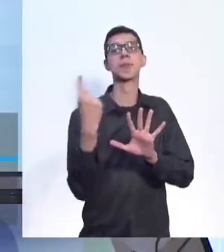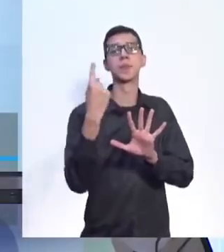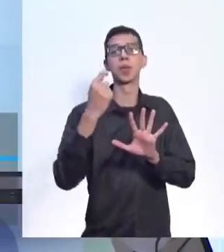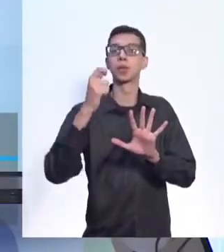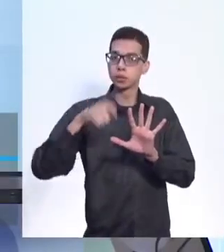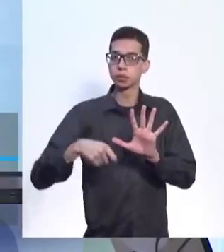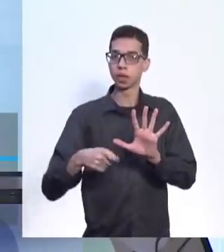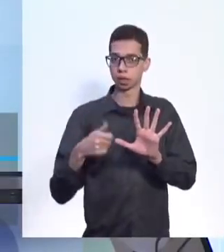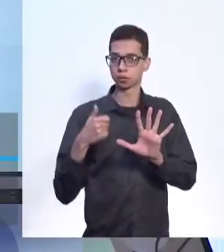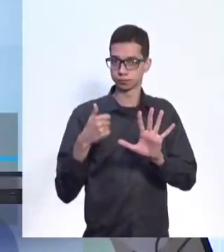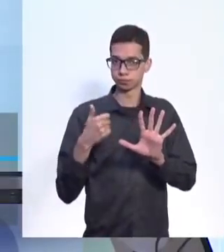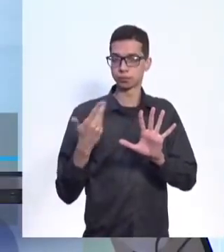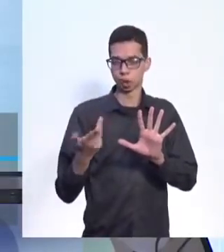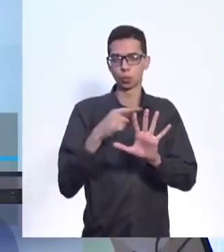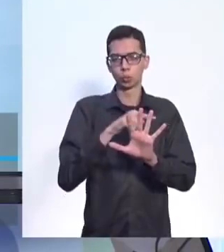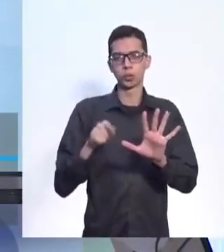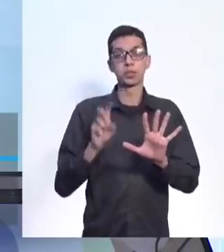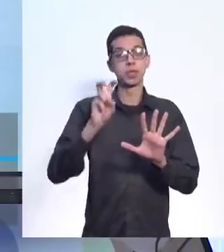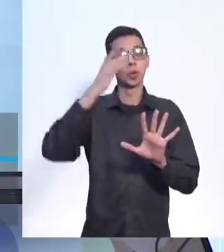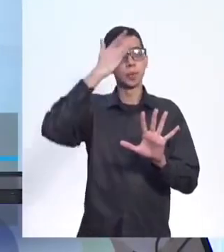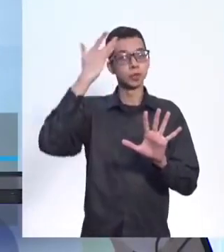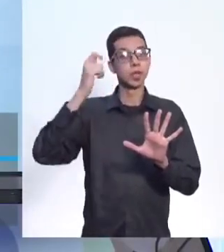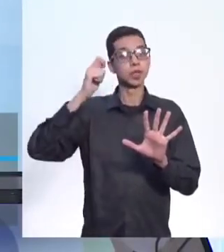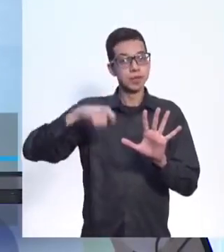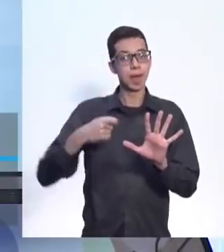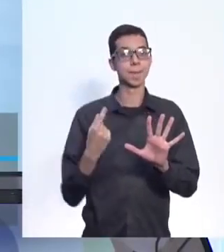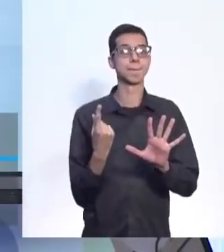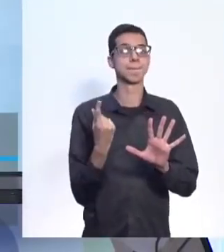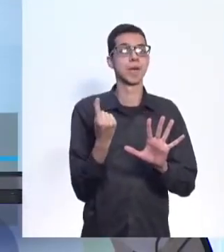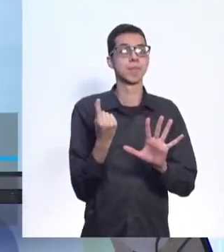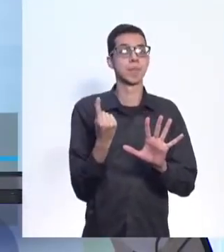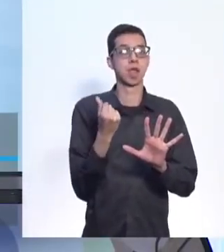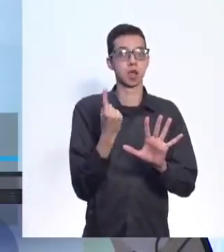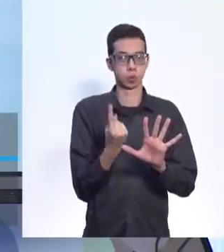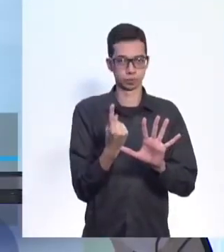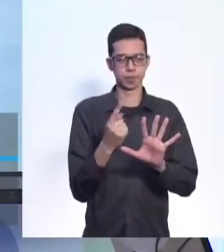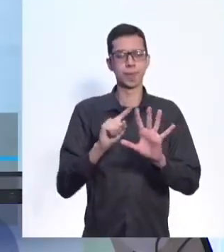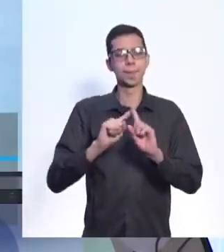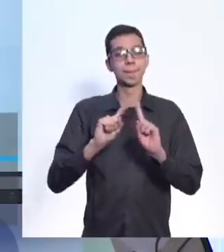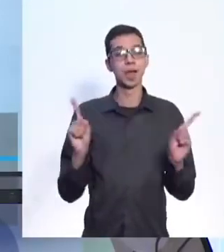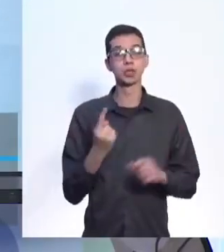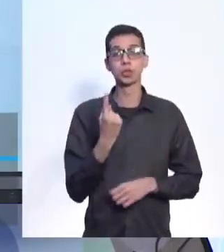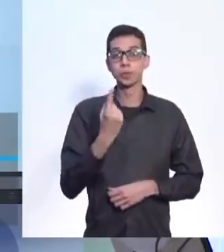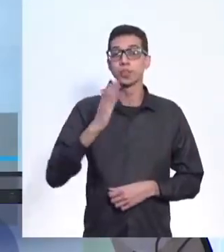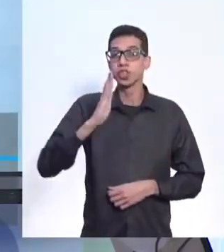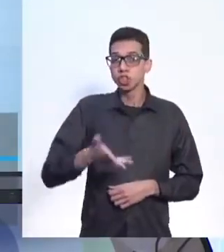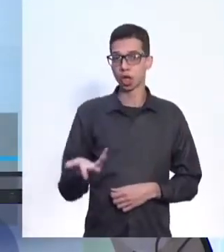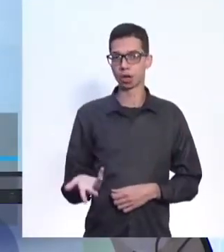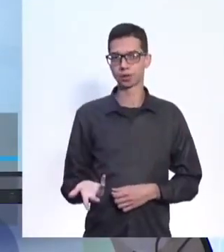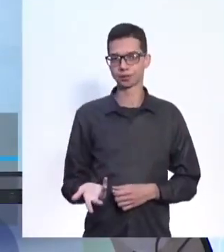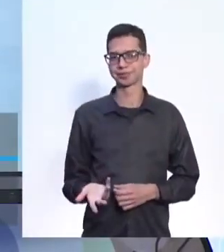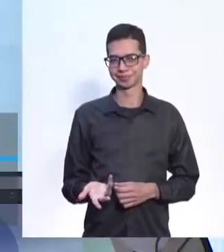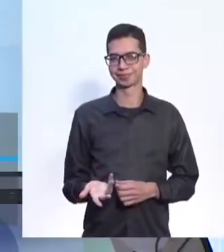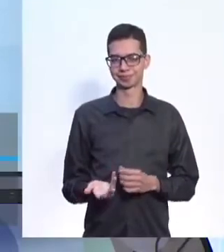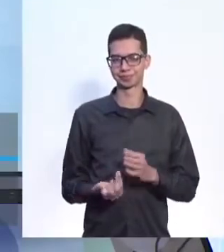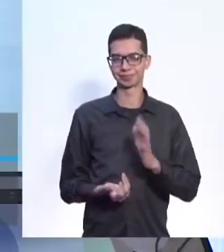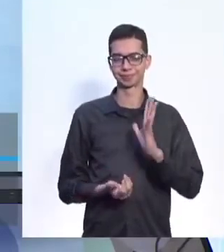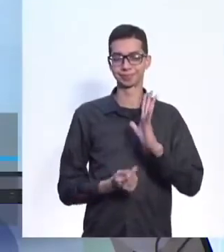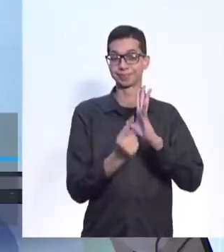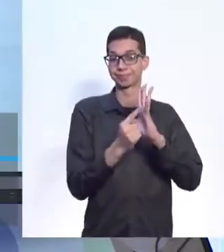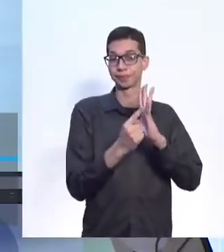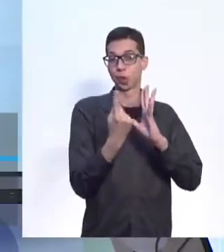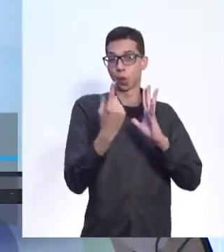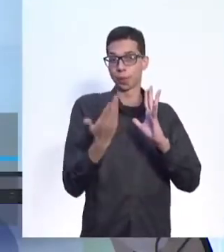essa primeira posição. Mas, uma já vai ter ocupado. Então, para a segunda posição,